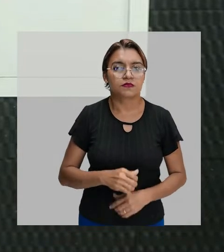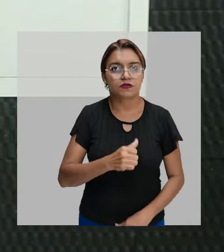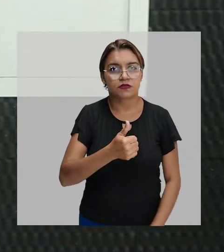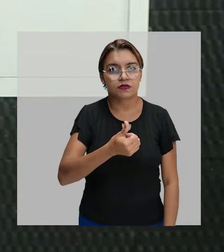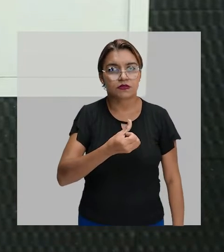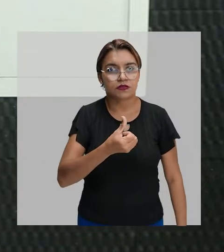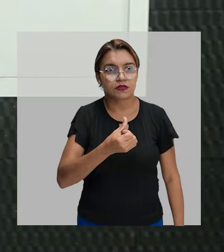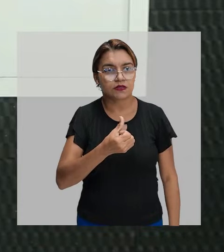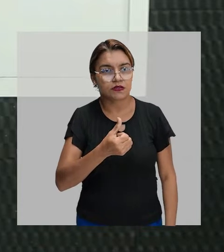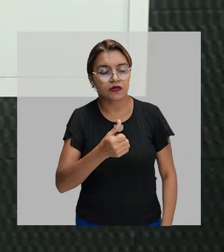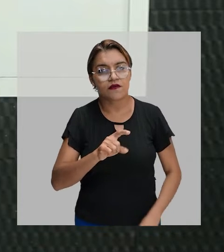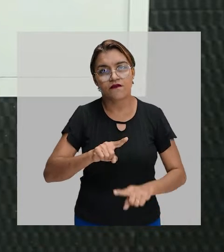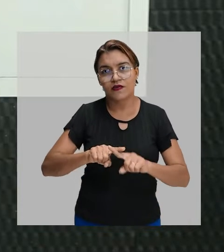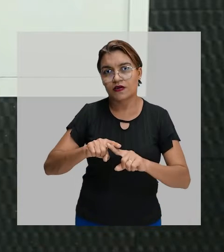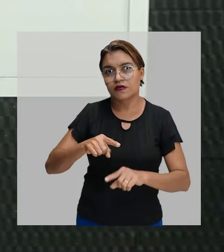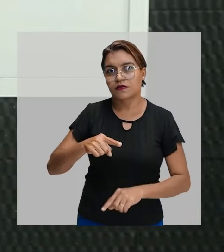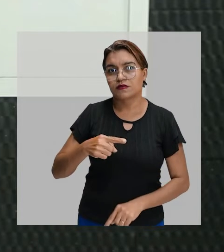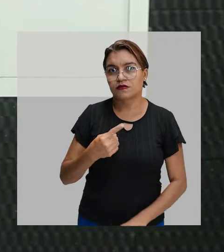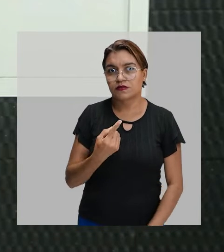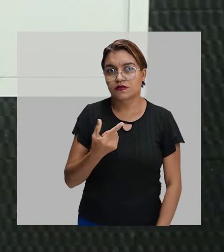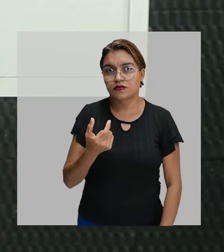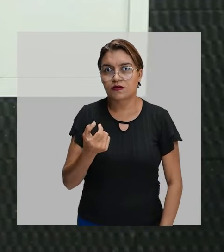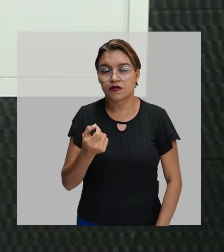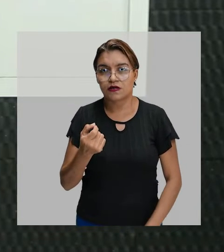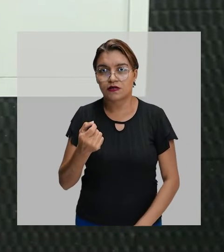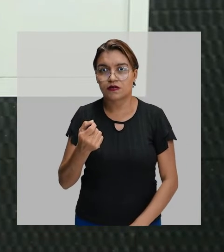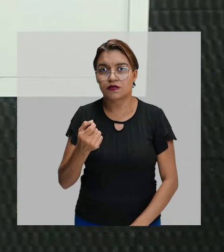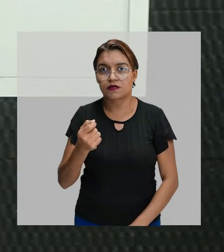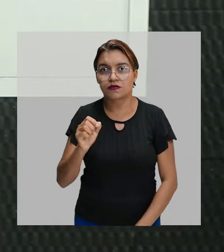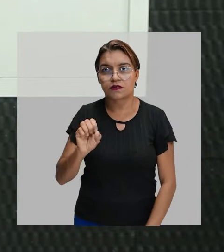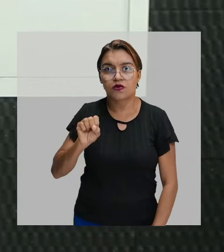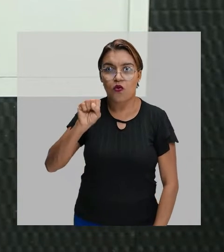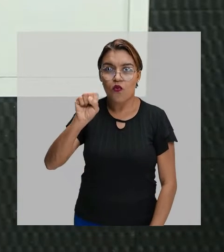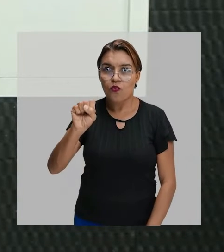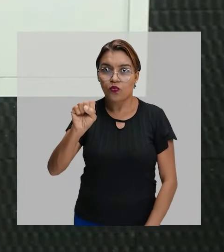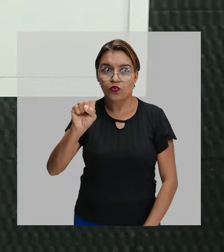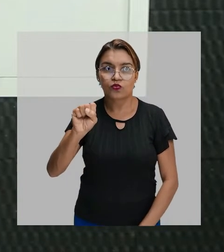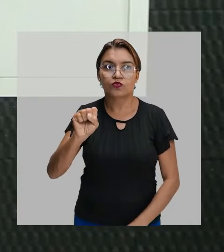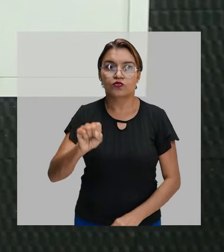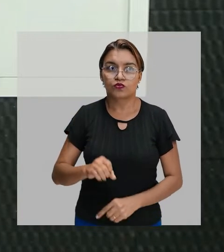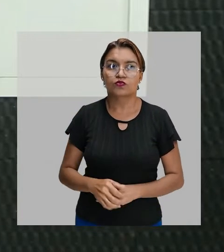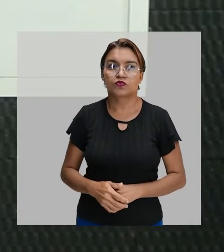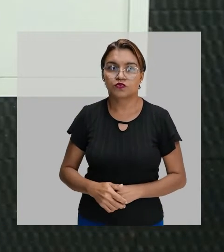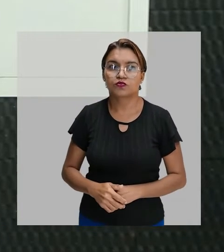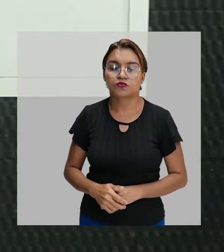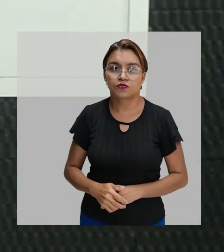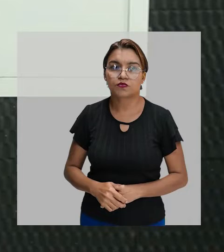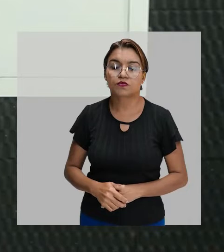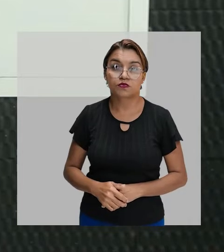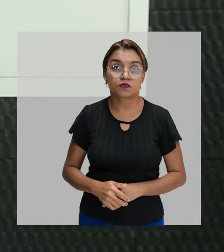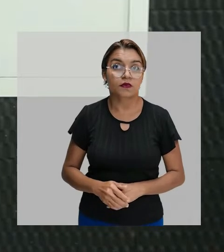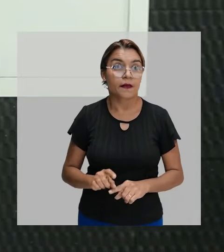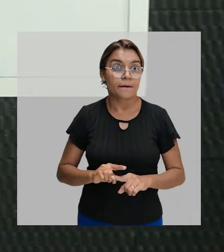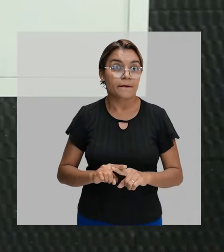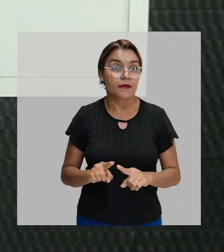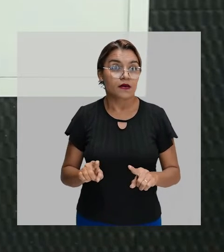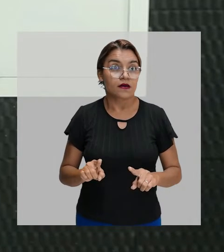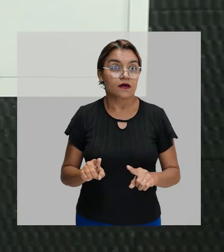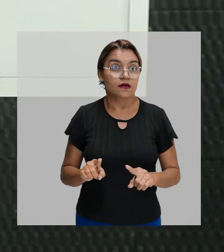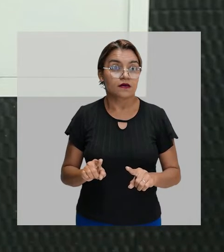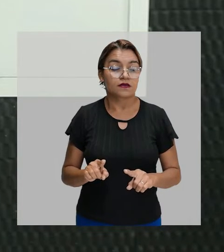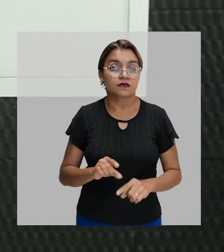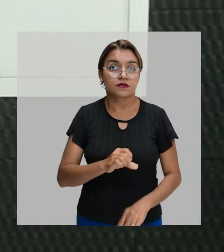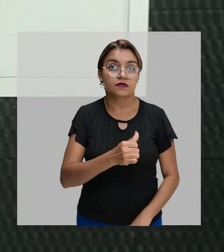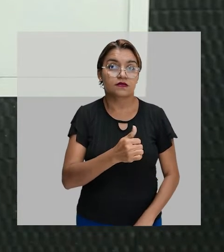aqui 16 x 10 elevado a 8 Tá certo só não tá em notação